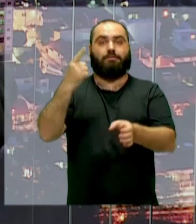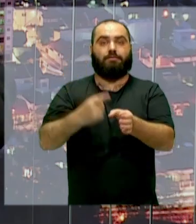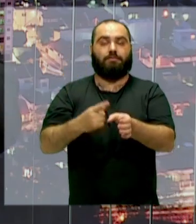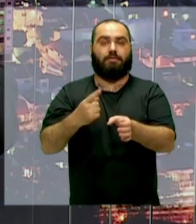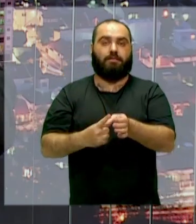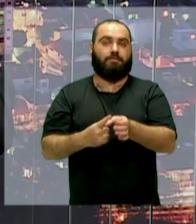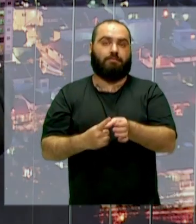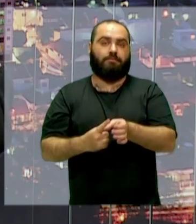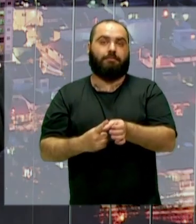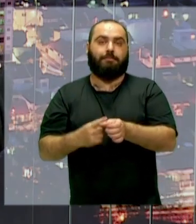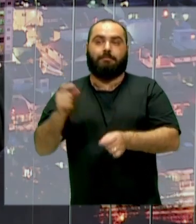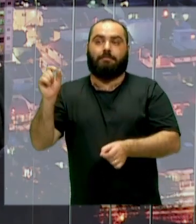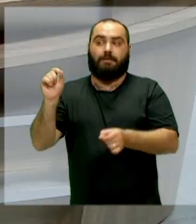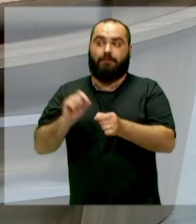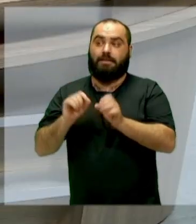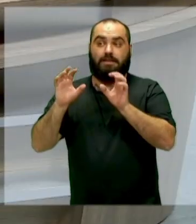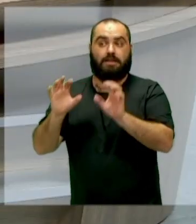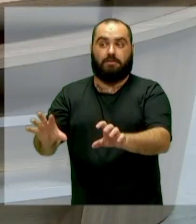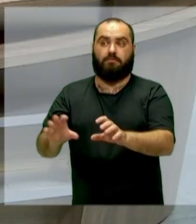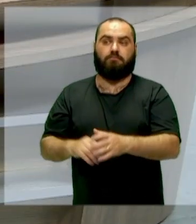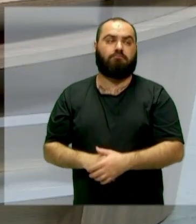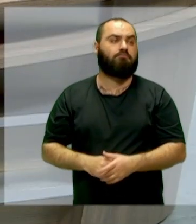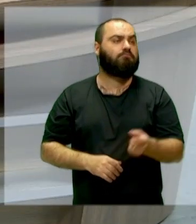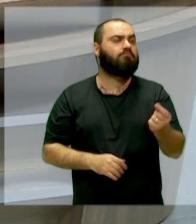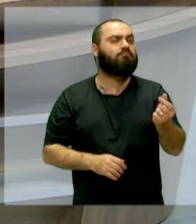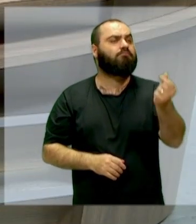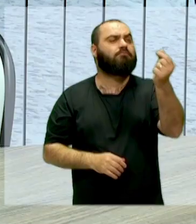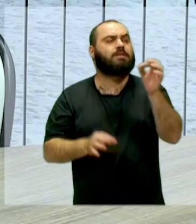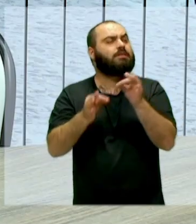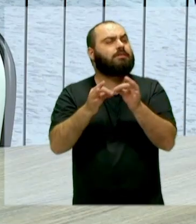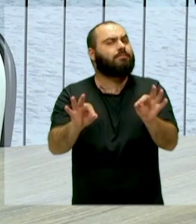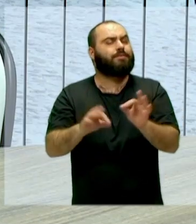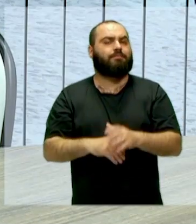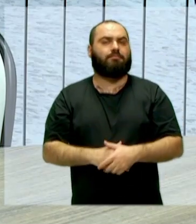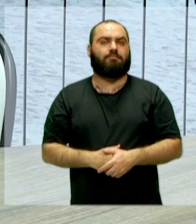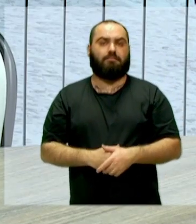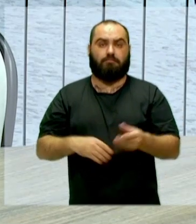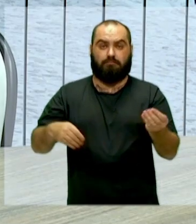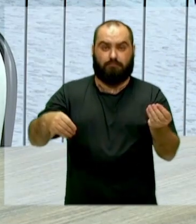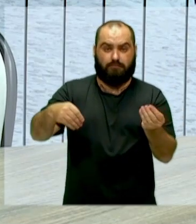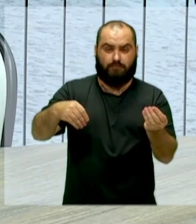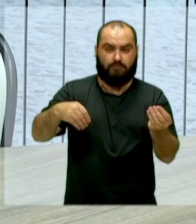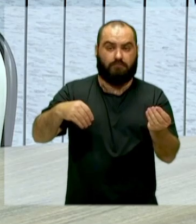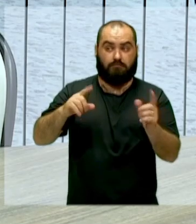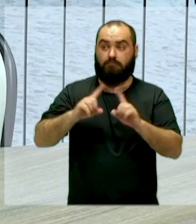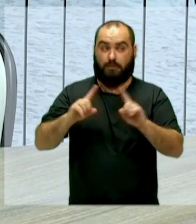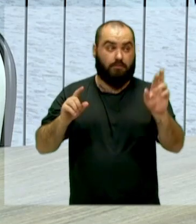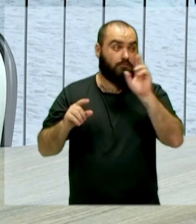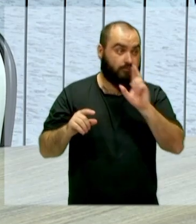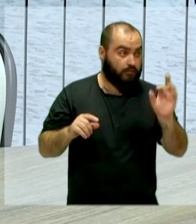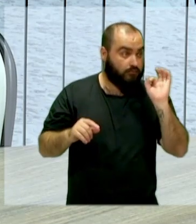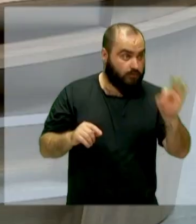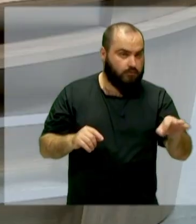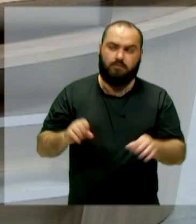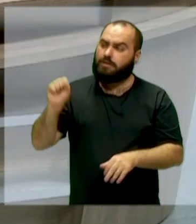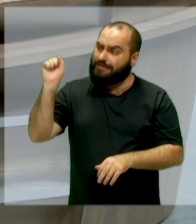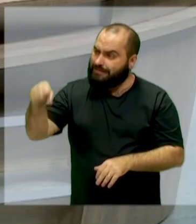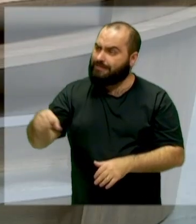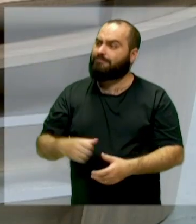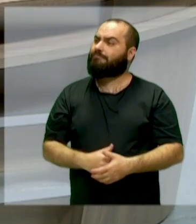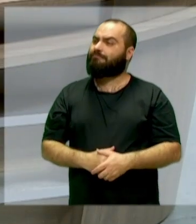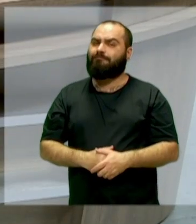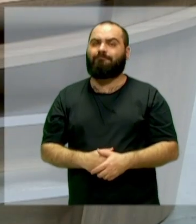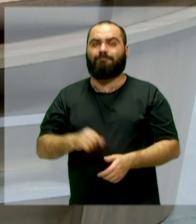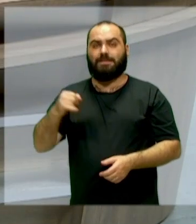perf a fazer isso né É é custo é muito simples porque quando a gente mistura o res resultado não é isso e